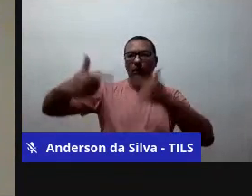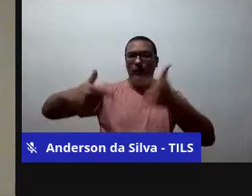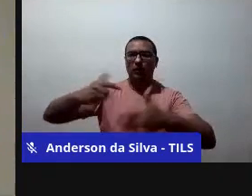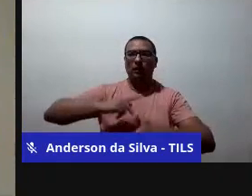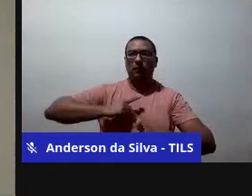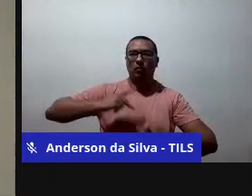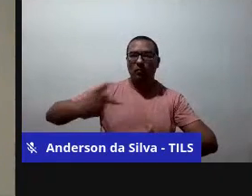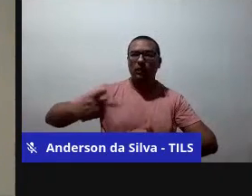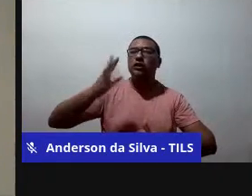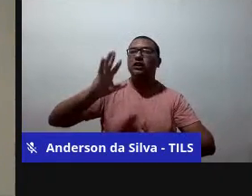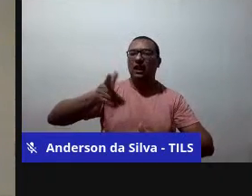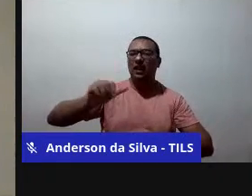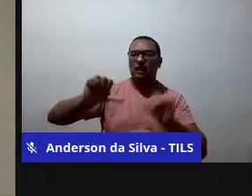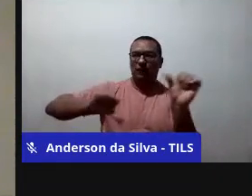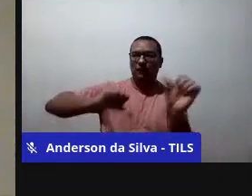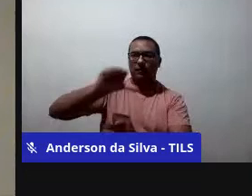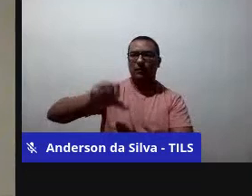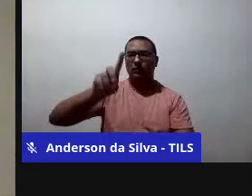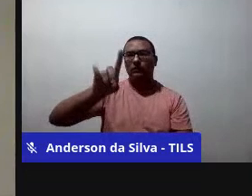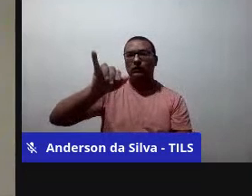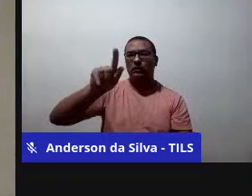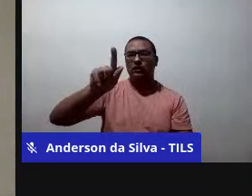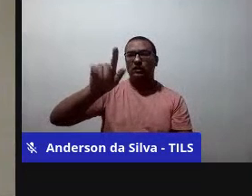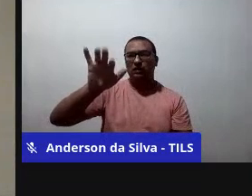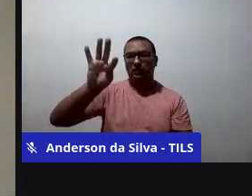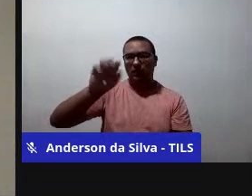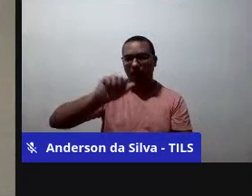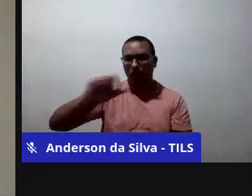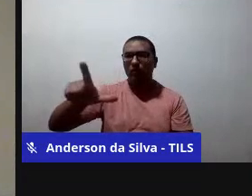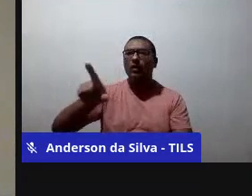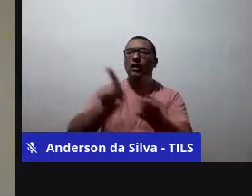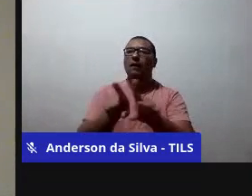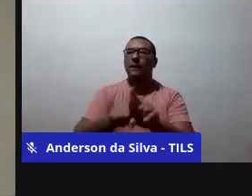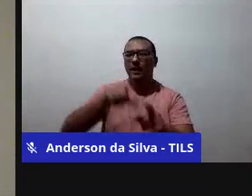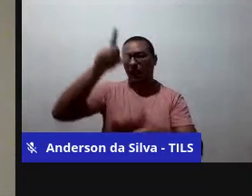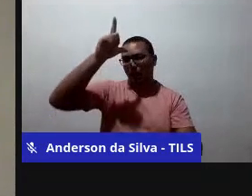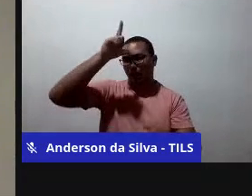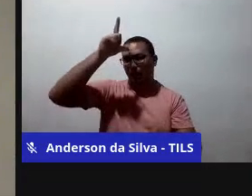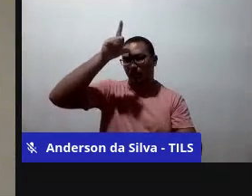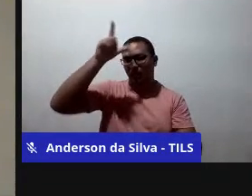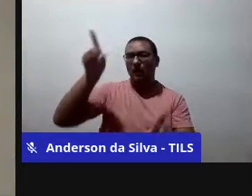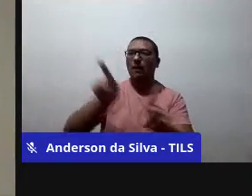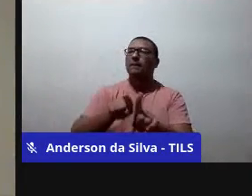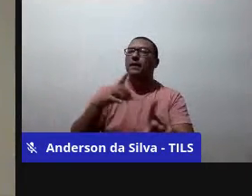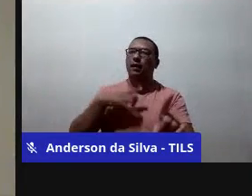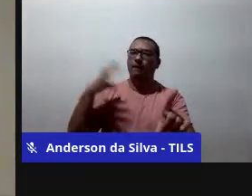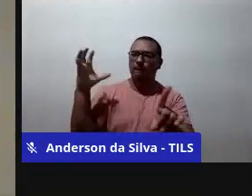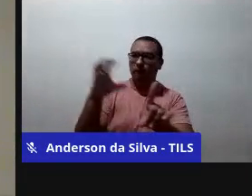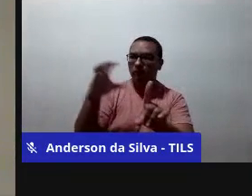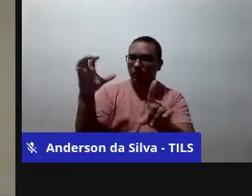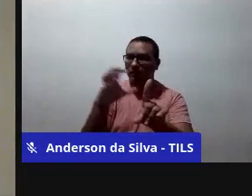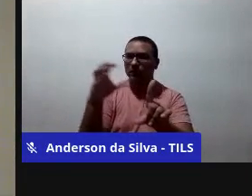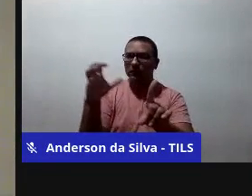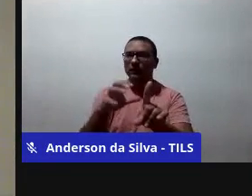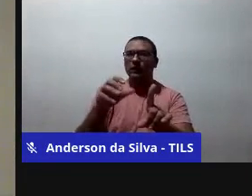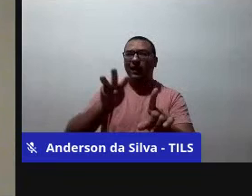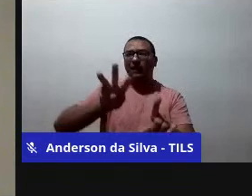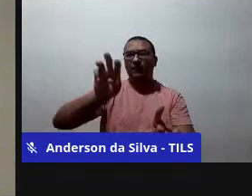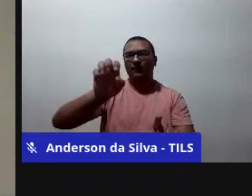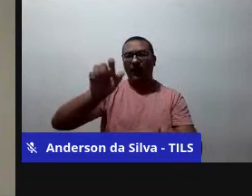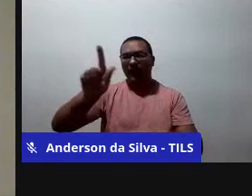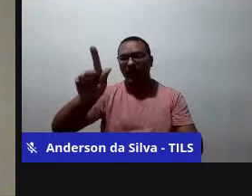digital. Na Alemanha, e a forte influência, evidentemente, da WEG, do